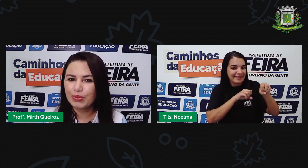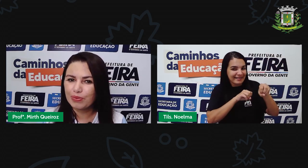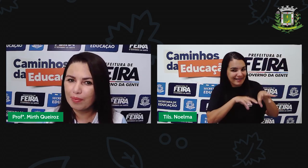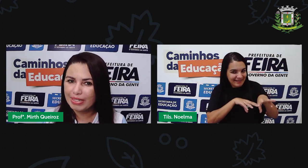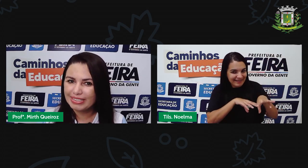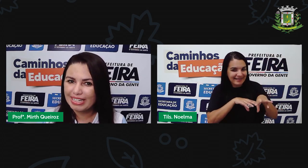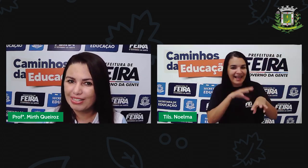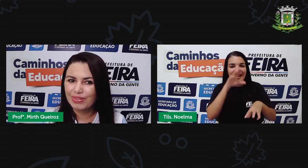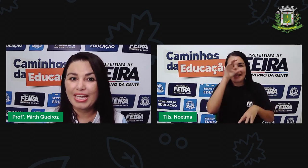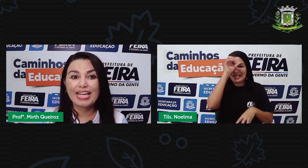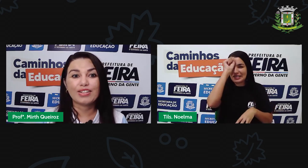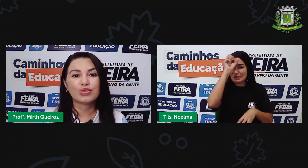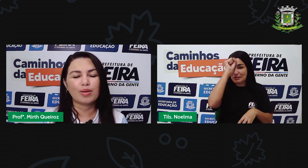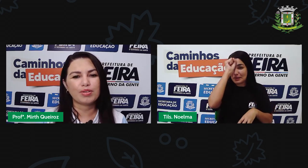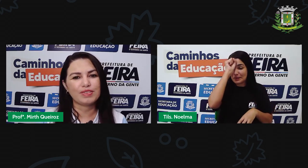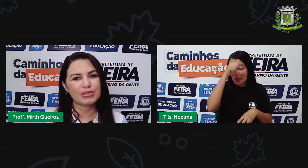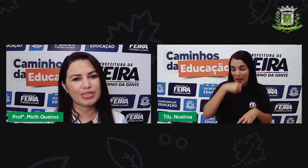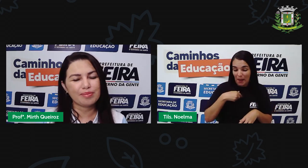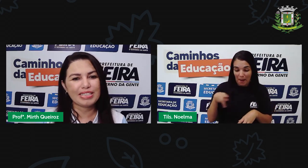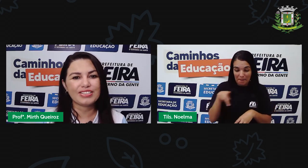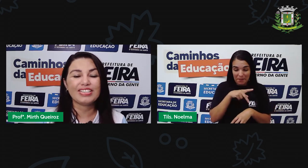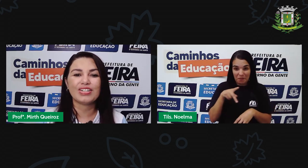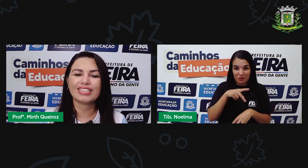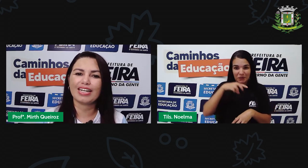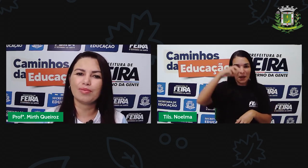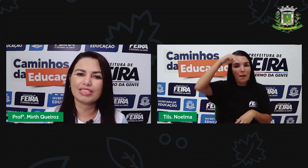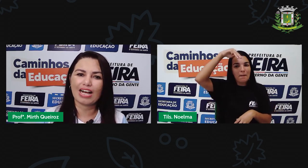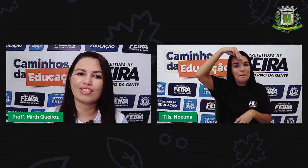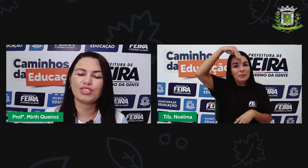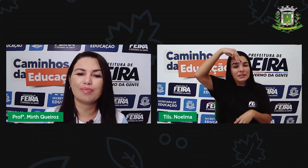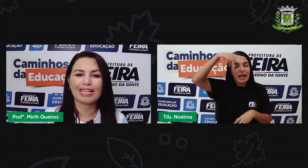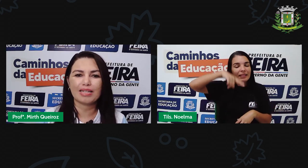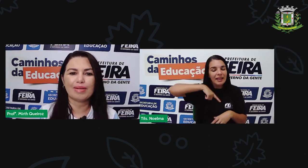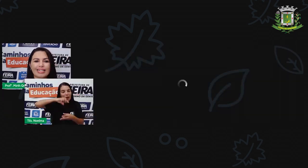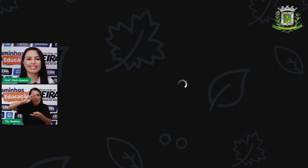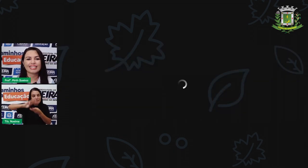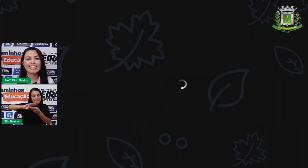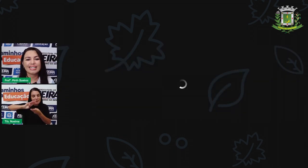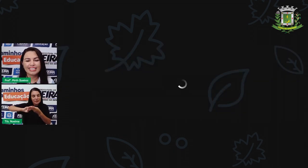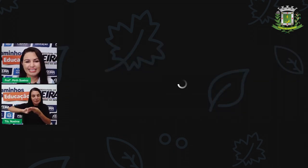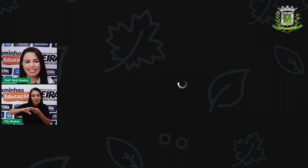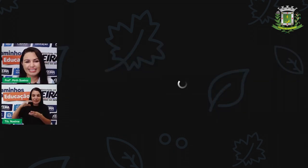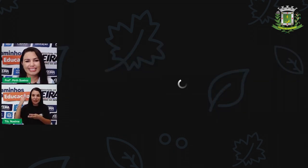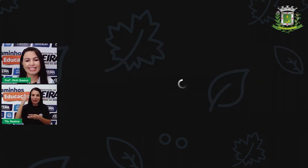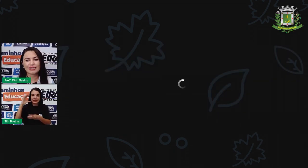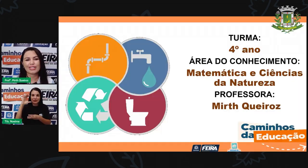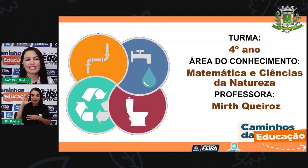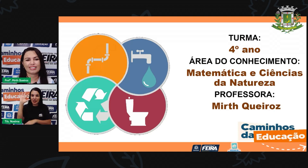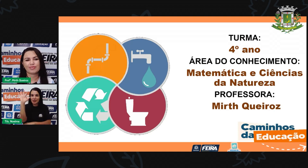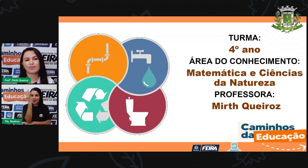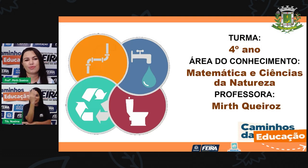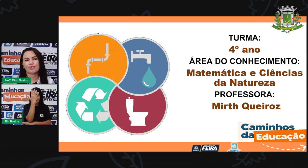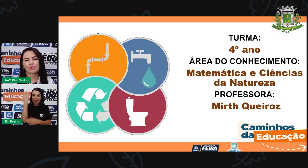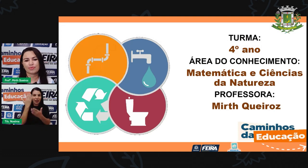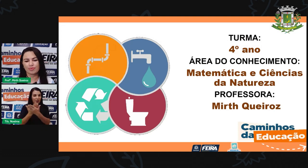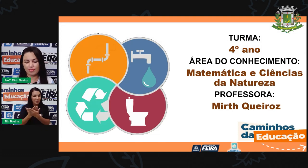de muito aprendizado. Eu sou a professora Michi e nós teremos aulas de matemática e ciências da